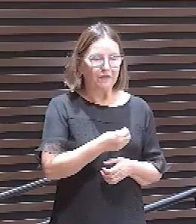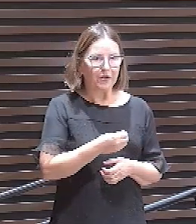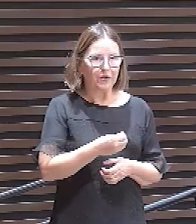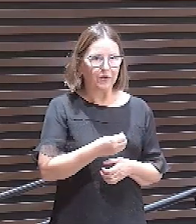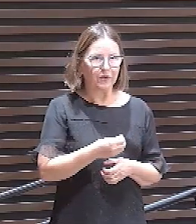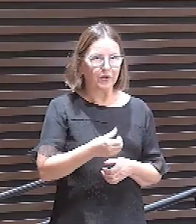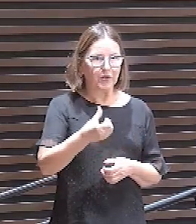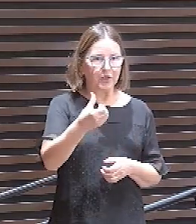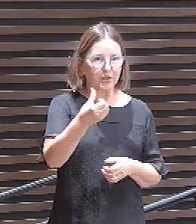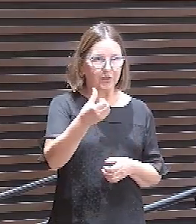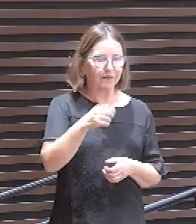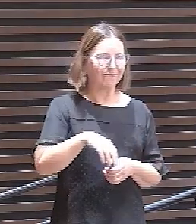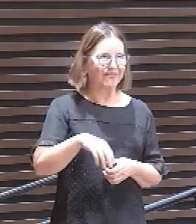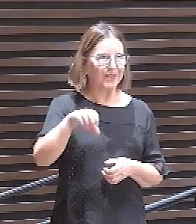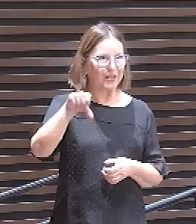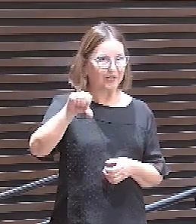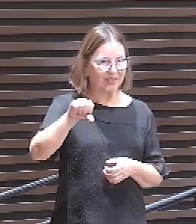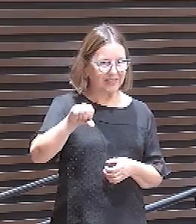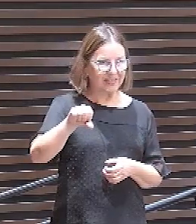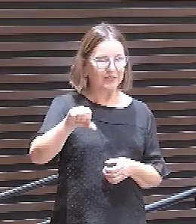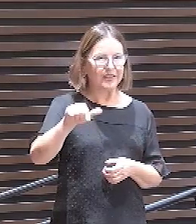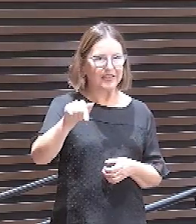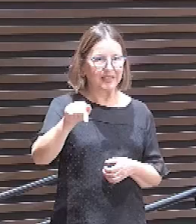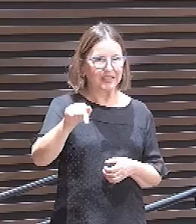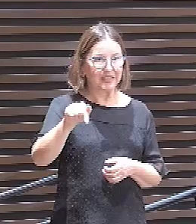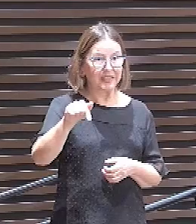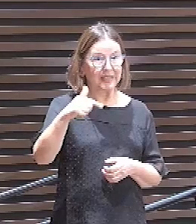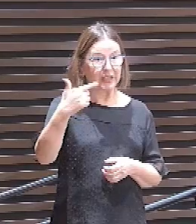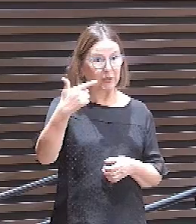972 anos e morreu.